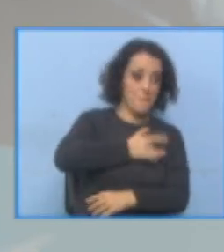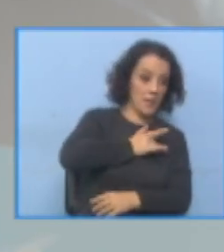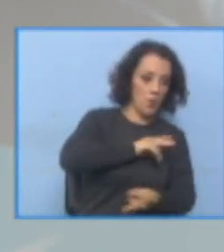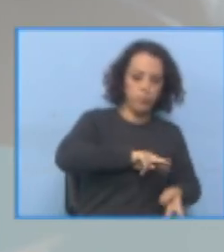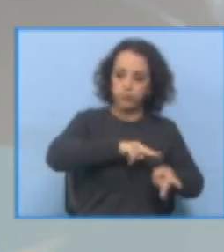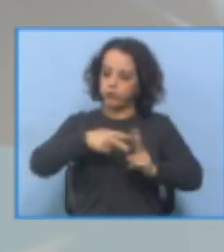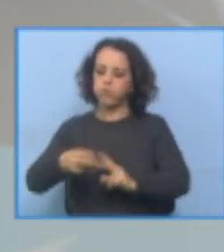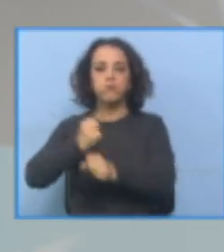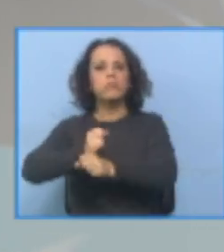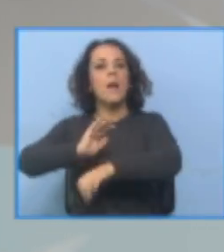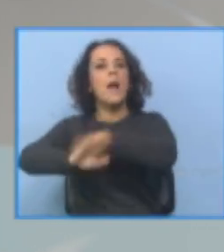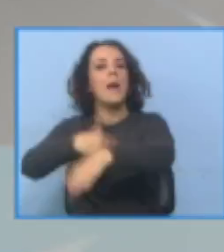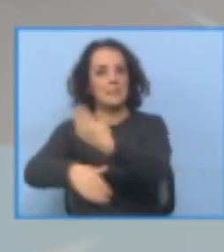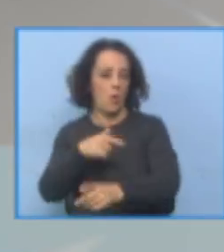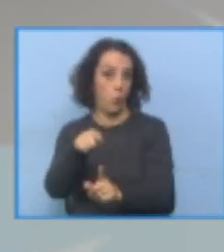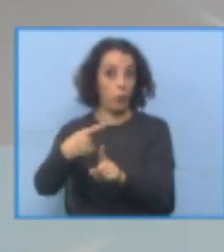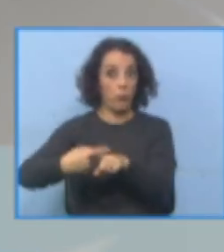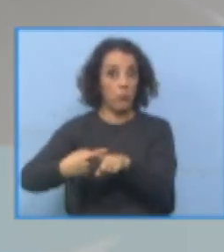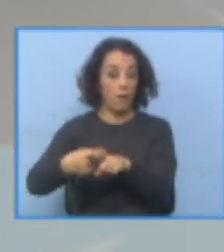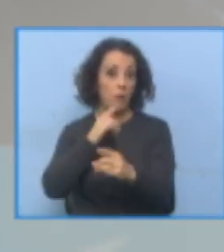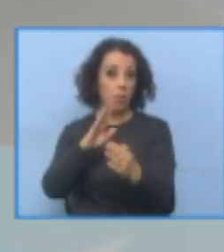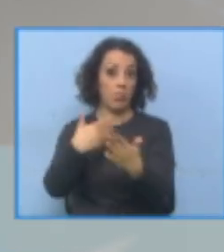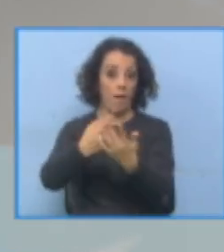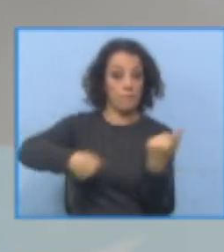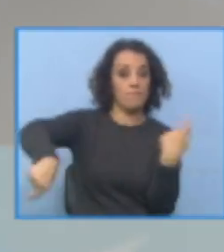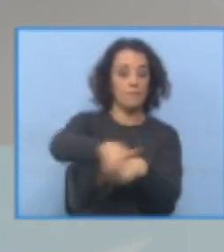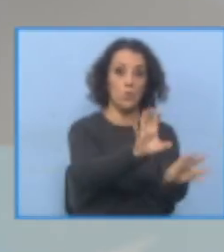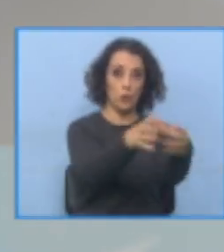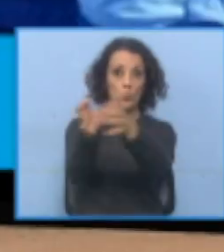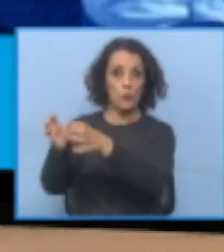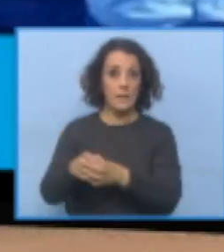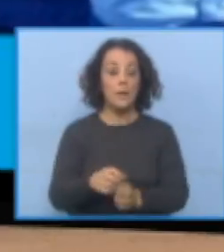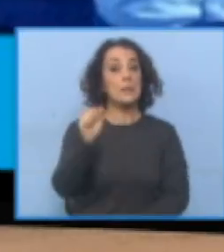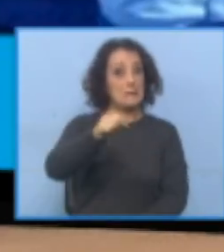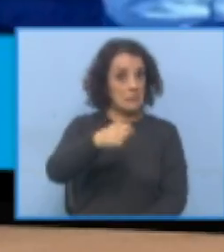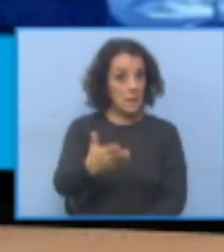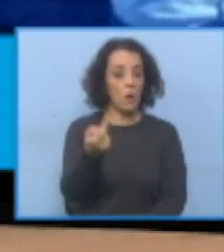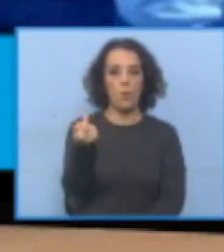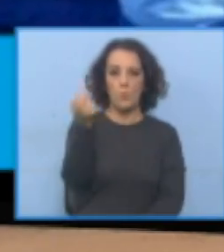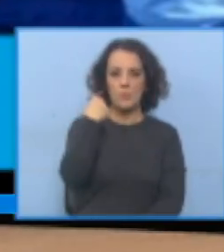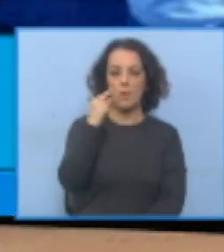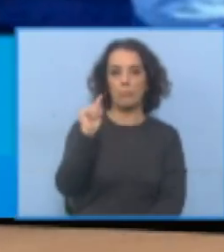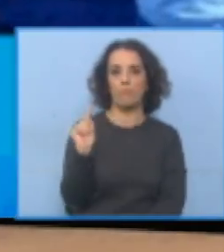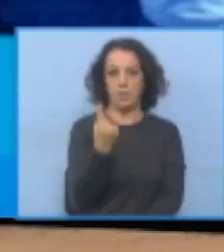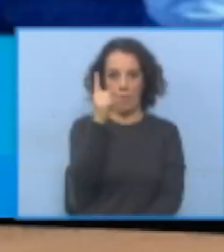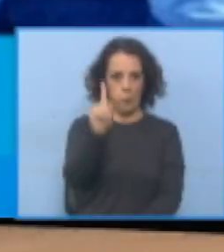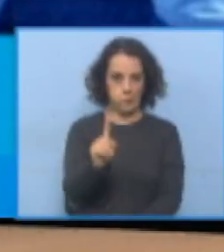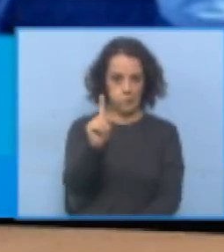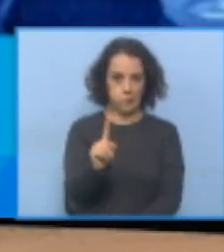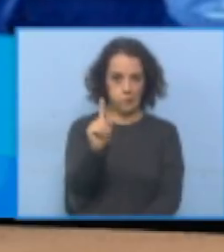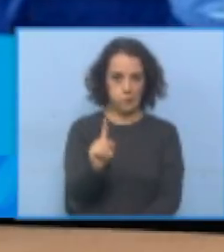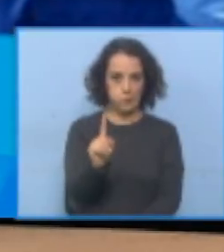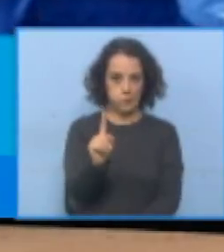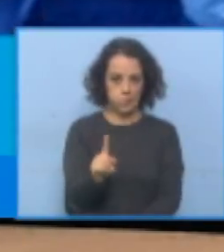isso está a interessar e a despertar o interesse nas comunidades. Está. O ano passado foi a primeira edição